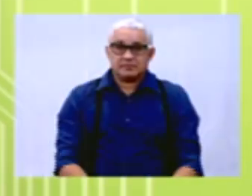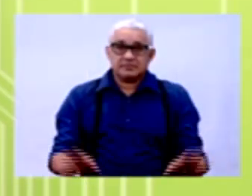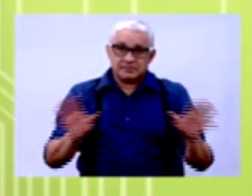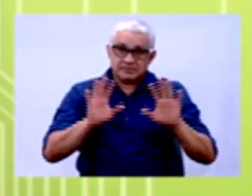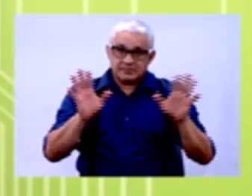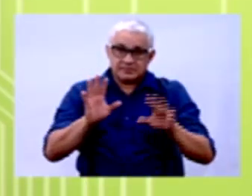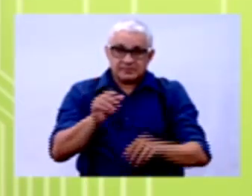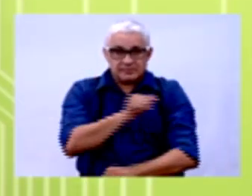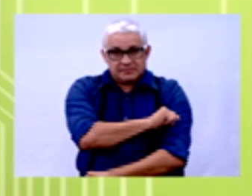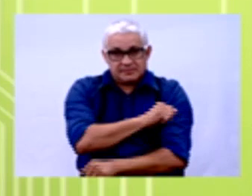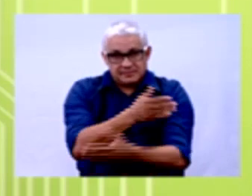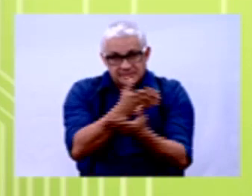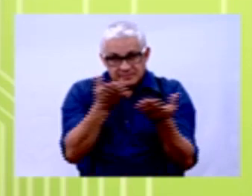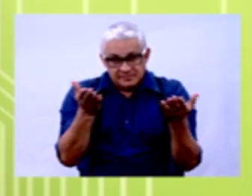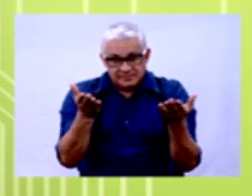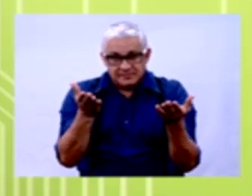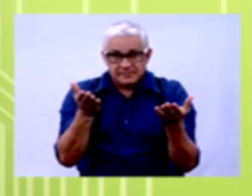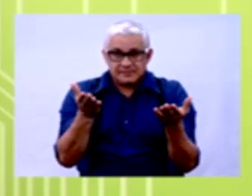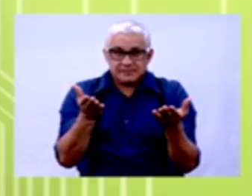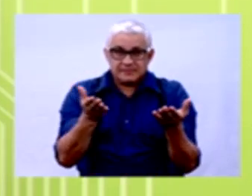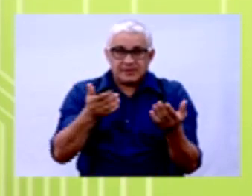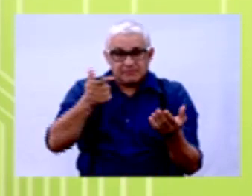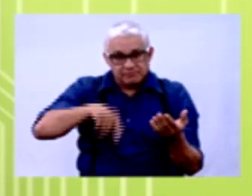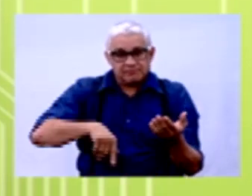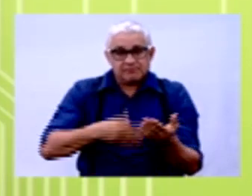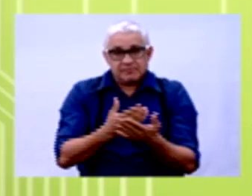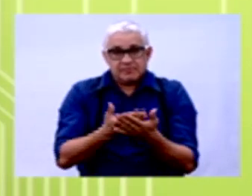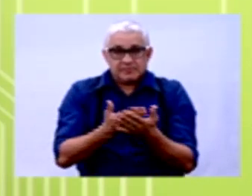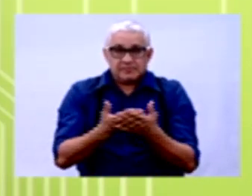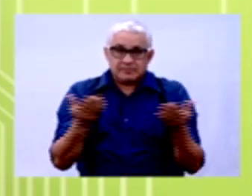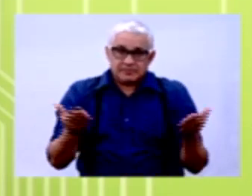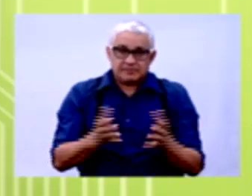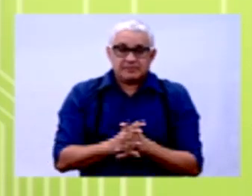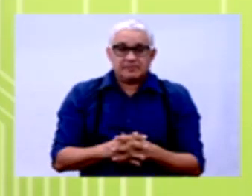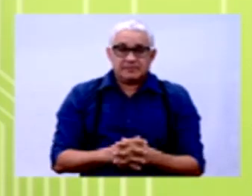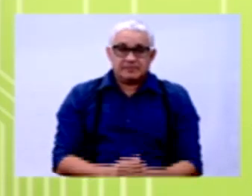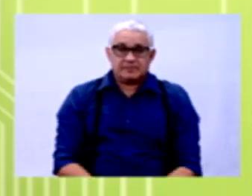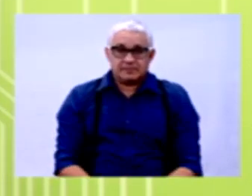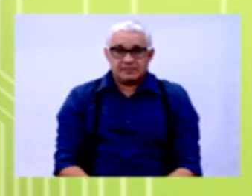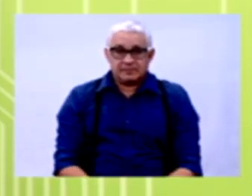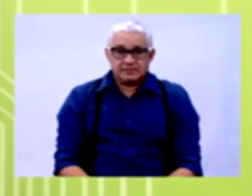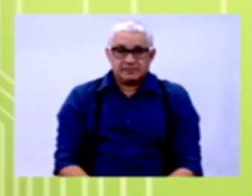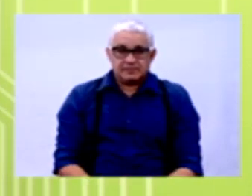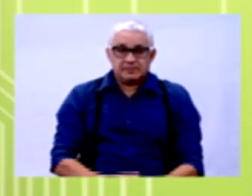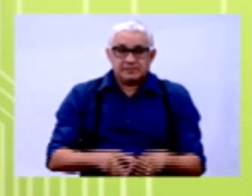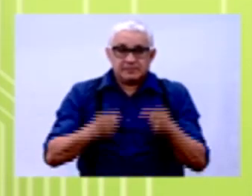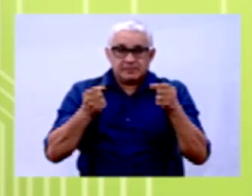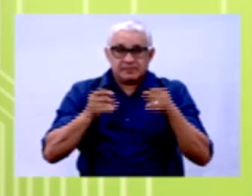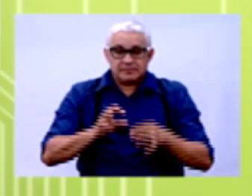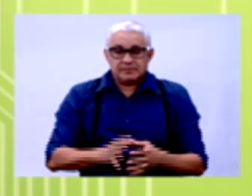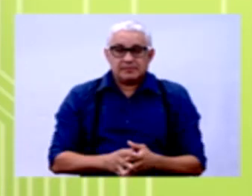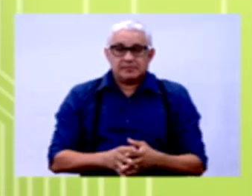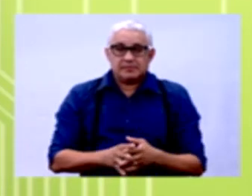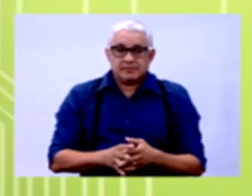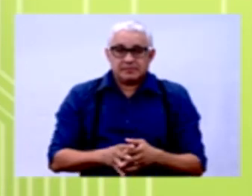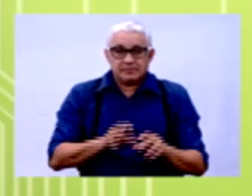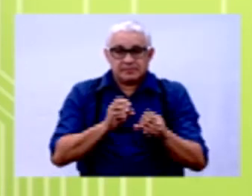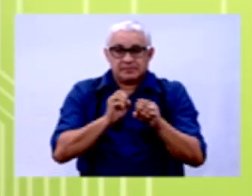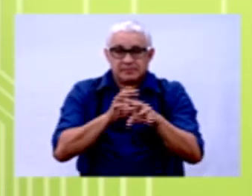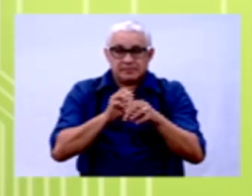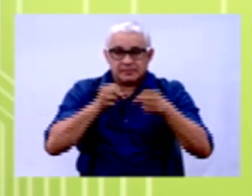Olá, caros alunos. Estamos aqui em mais uma aula, dessa vez para falar um pouco com vocês